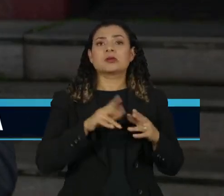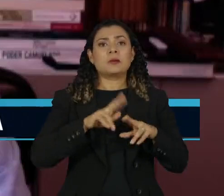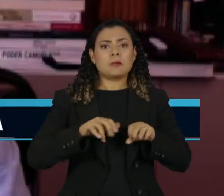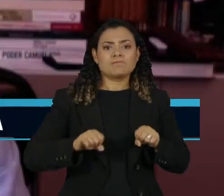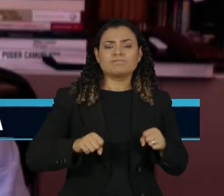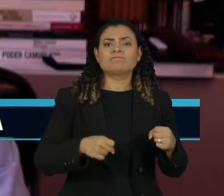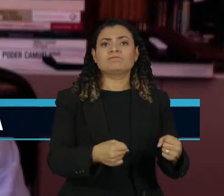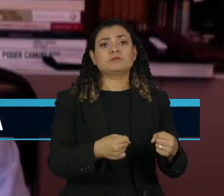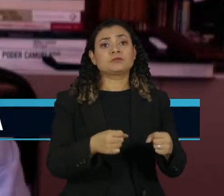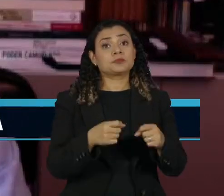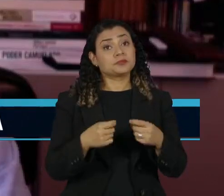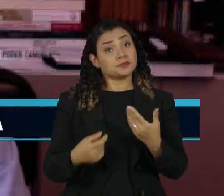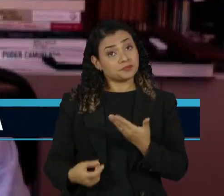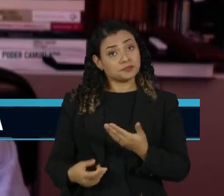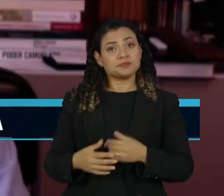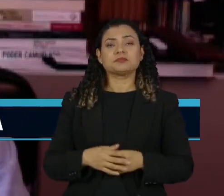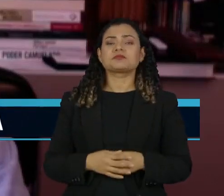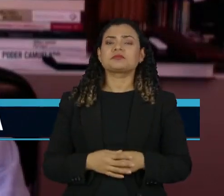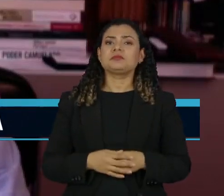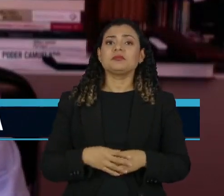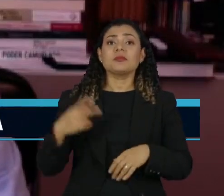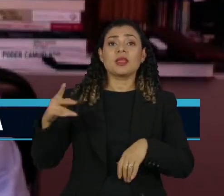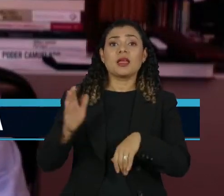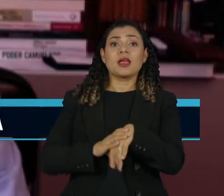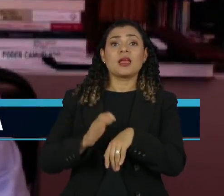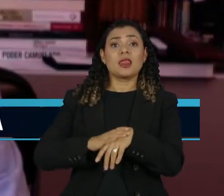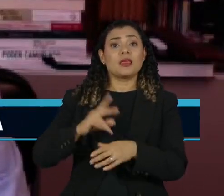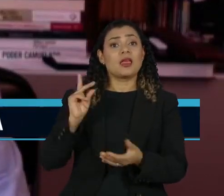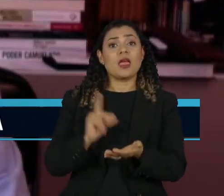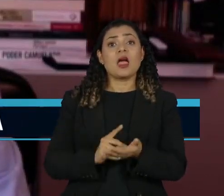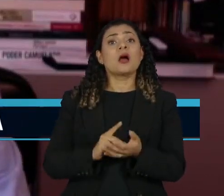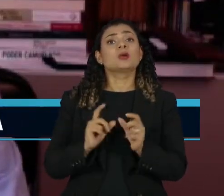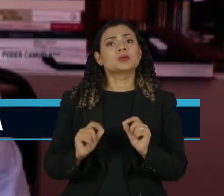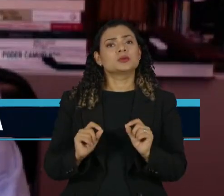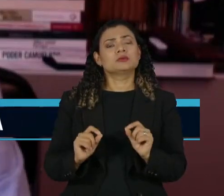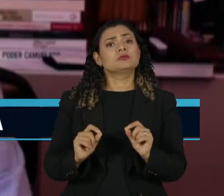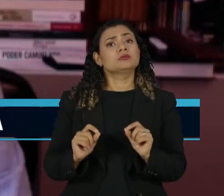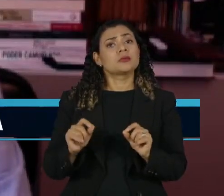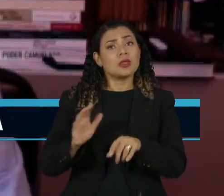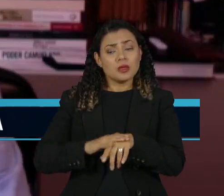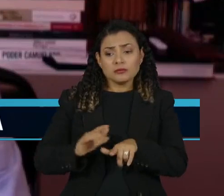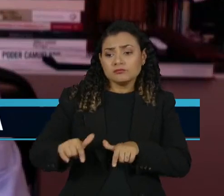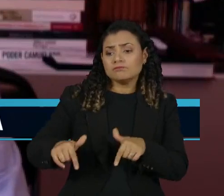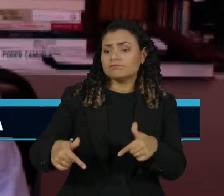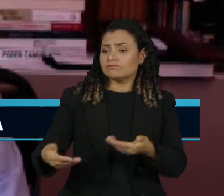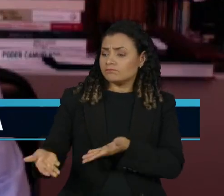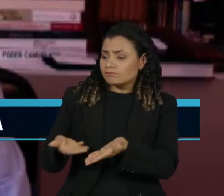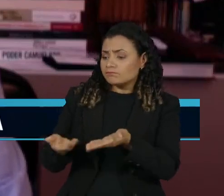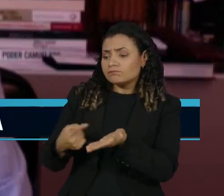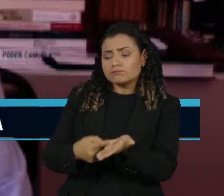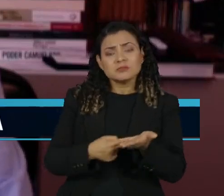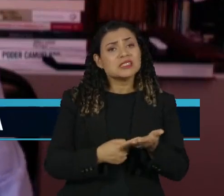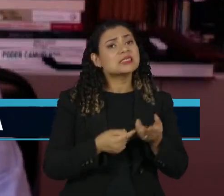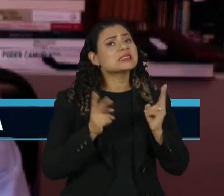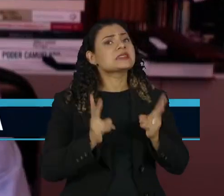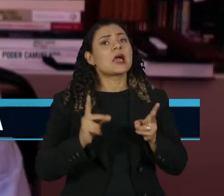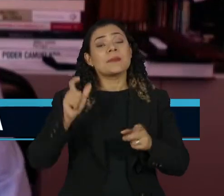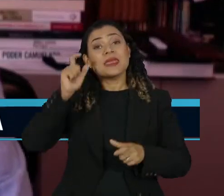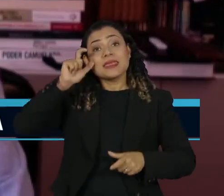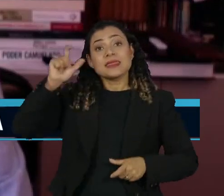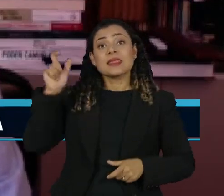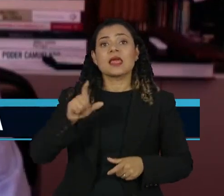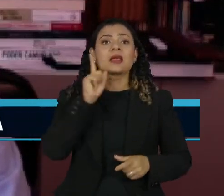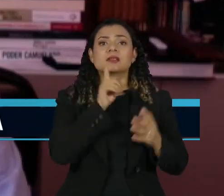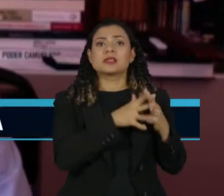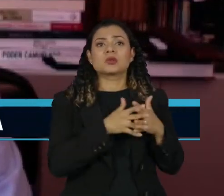custo. Kissinger, ele foi um realista, um pragmático, e sempre colocando os interesses